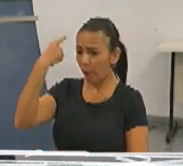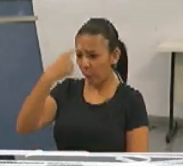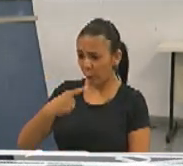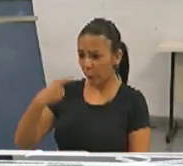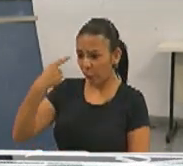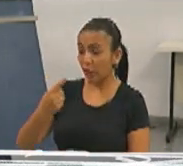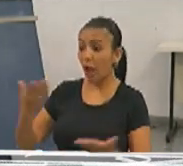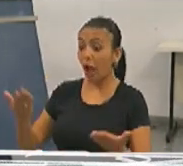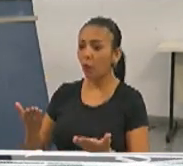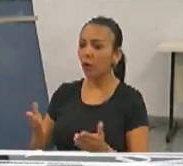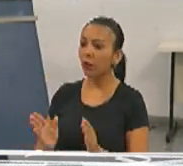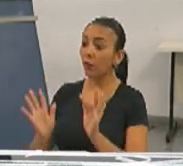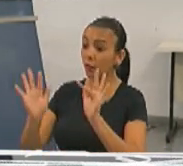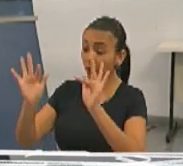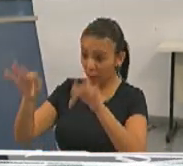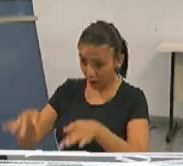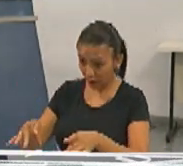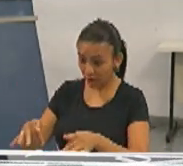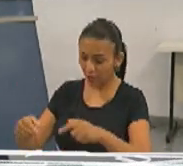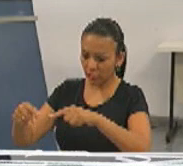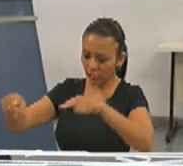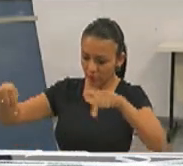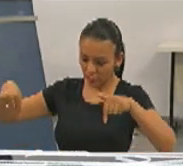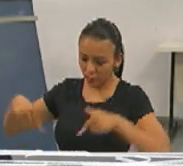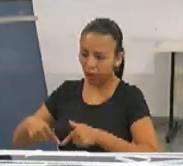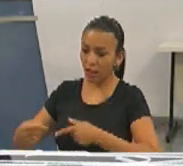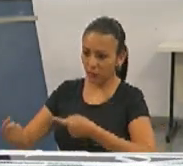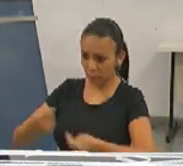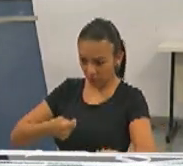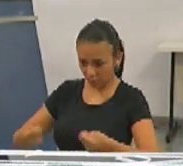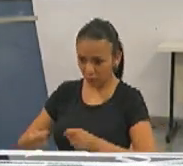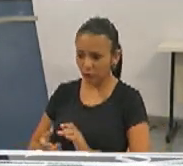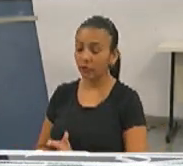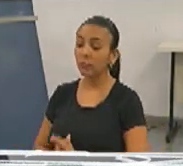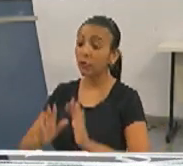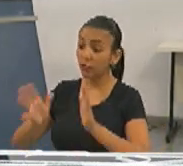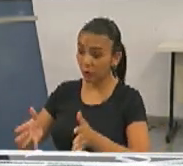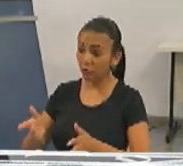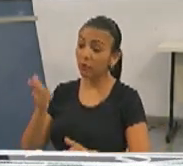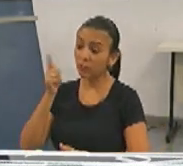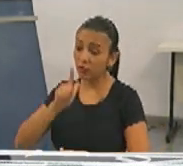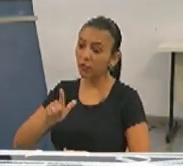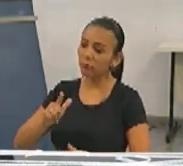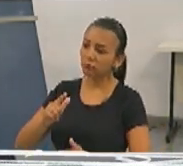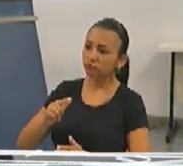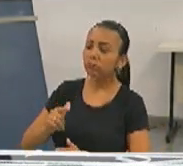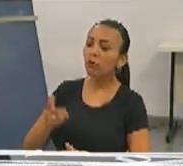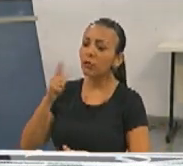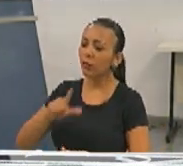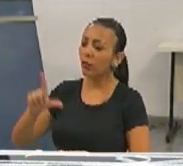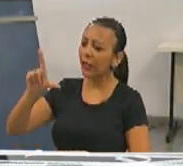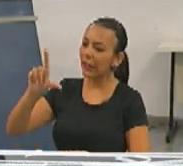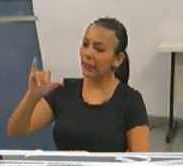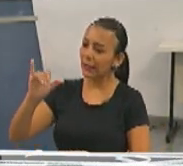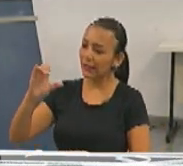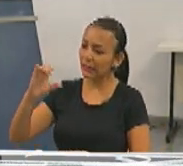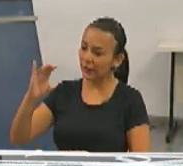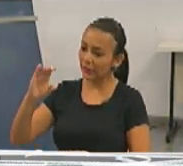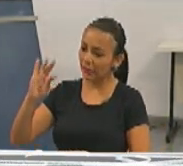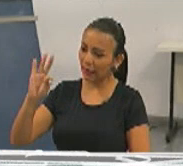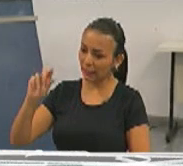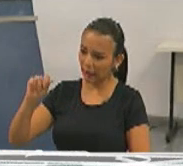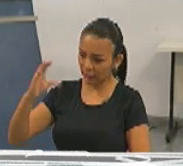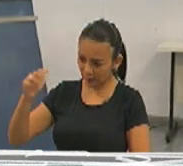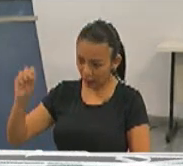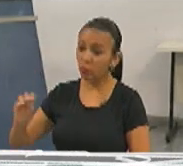finalização de construção das salas administrativas? Já realizamos os processos de licitação para as reformas da lavanderia e